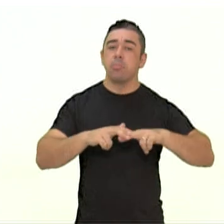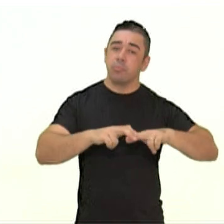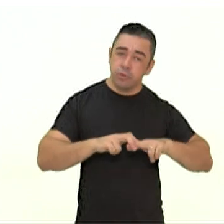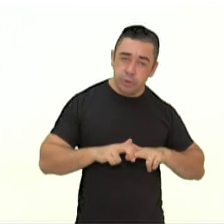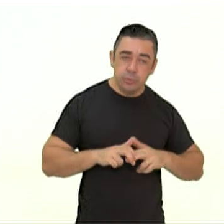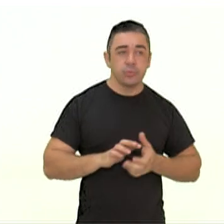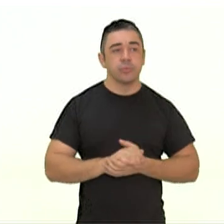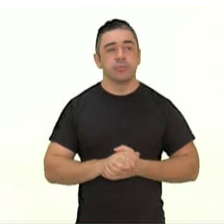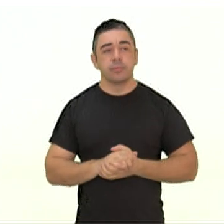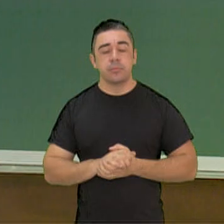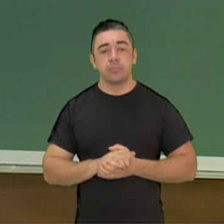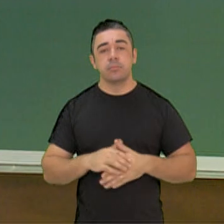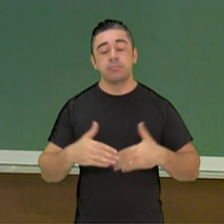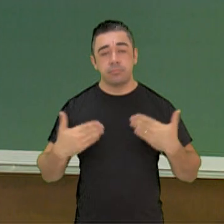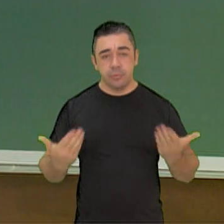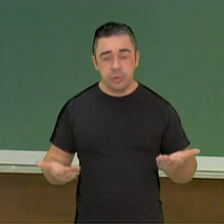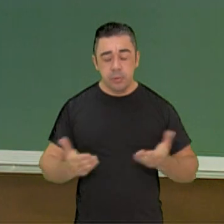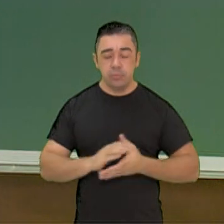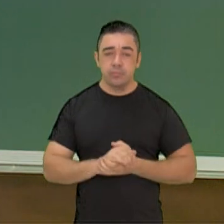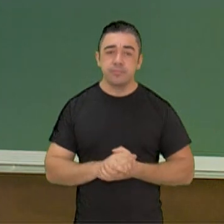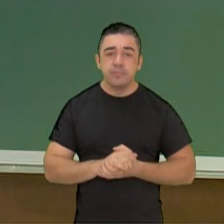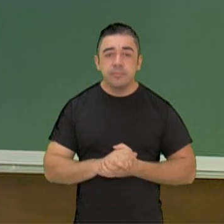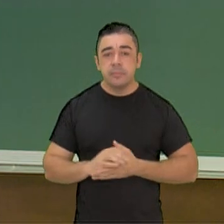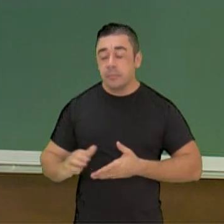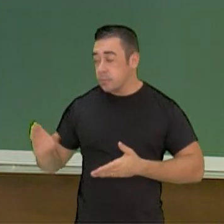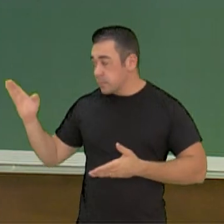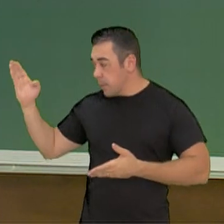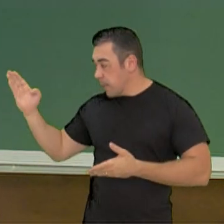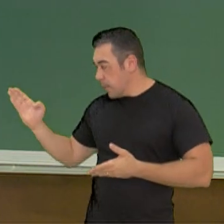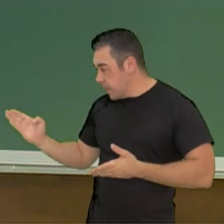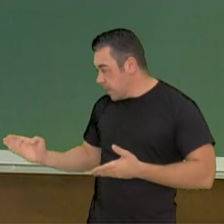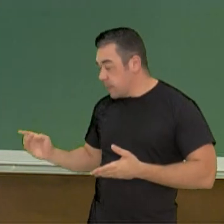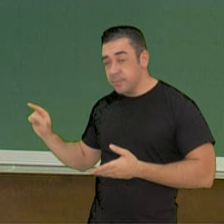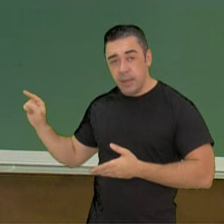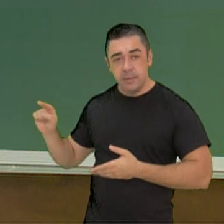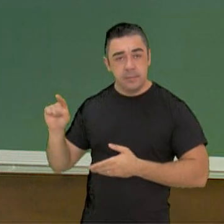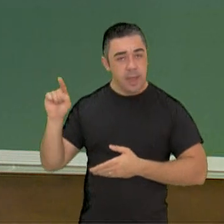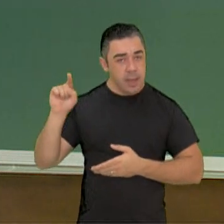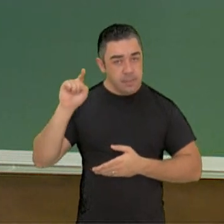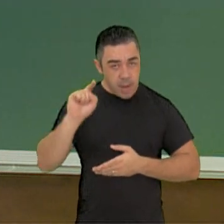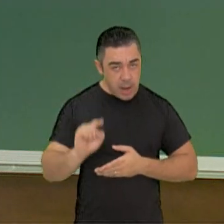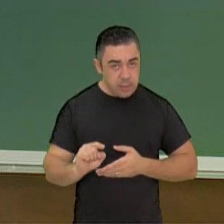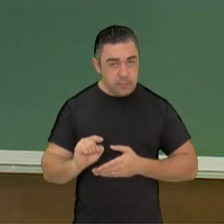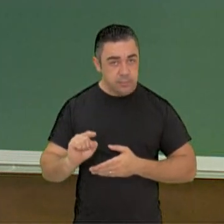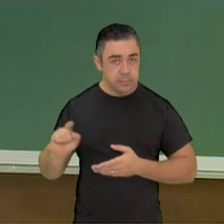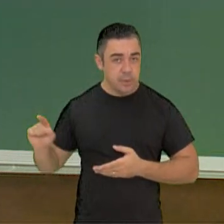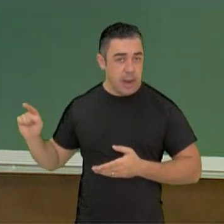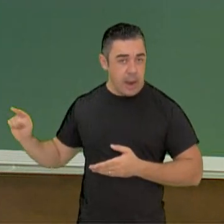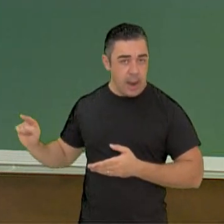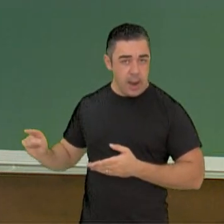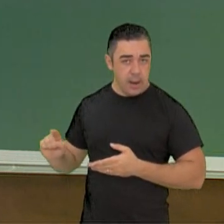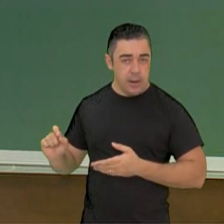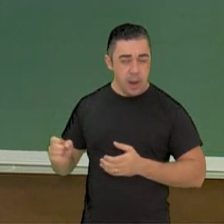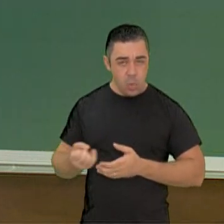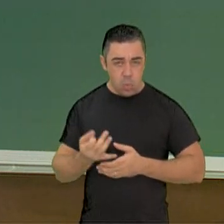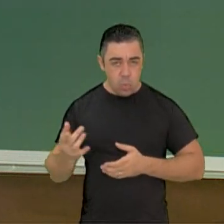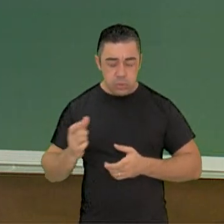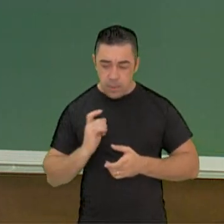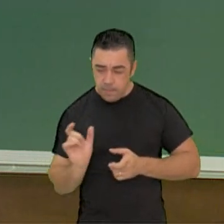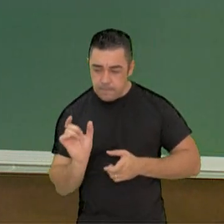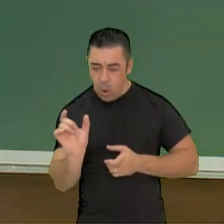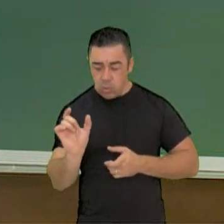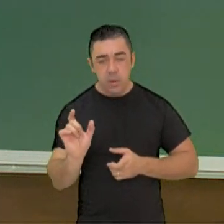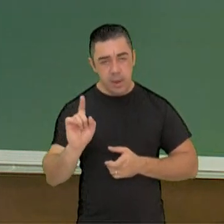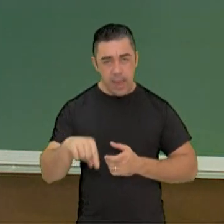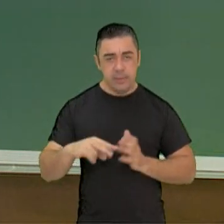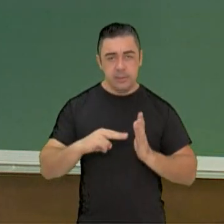por isso e portanto. Então, se eu colocar alguma dessas conjunções na minha oração,